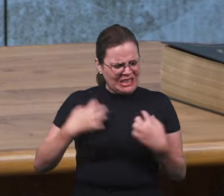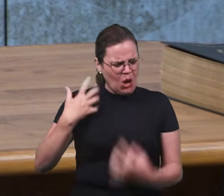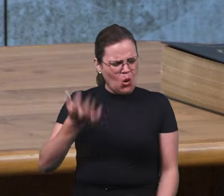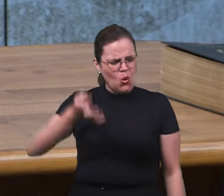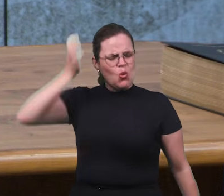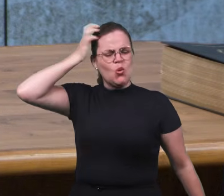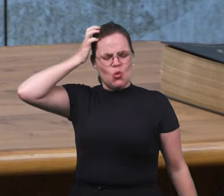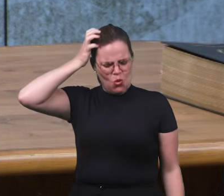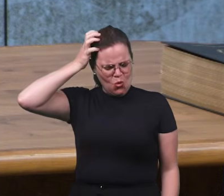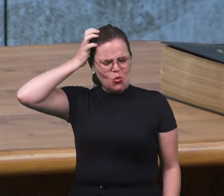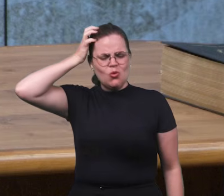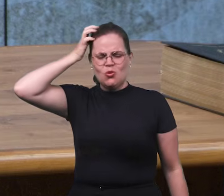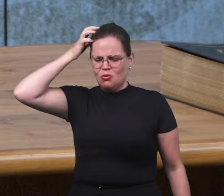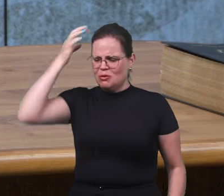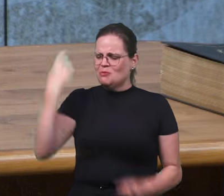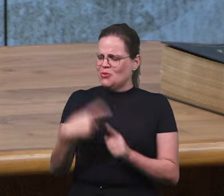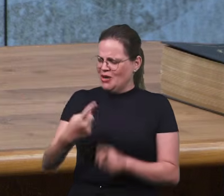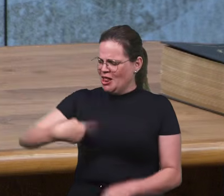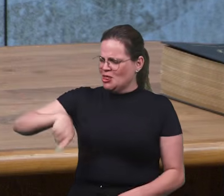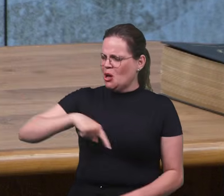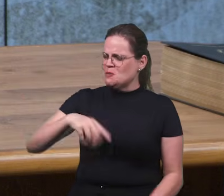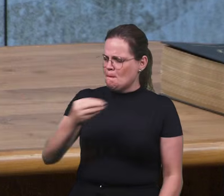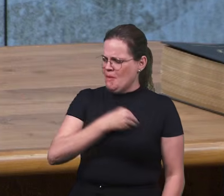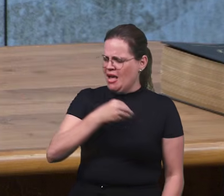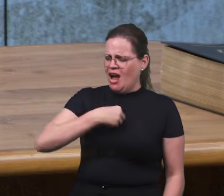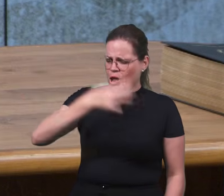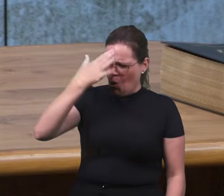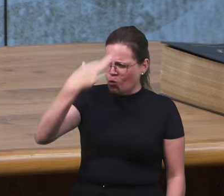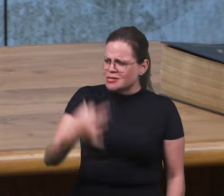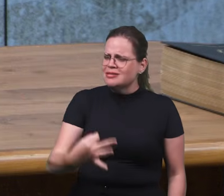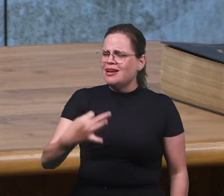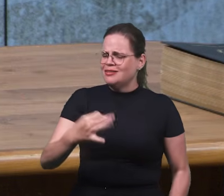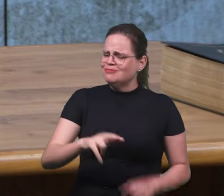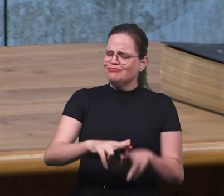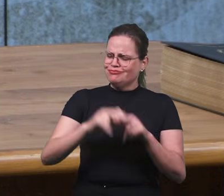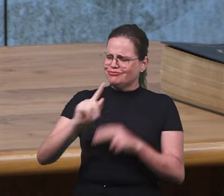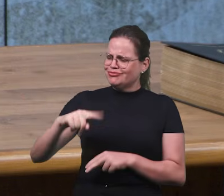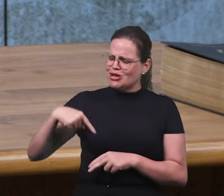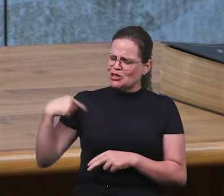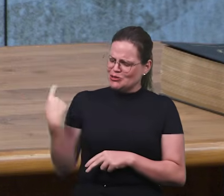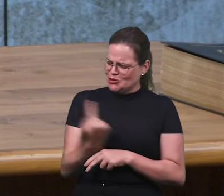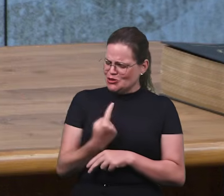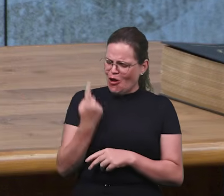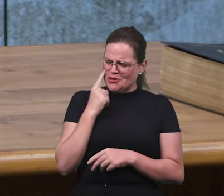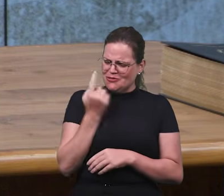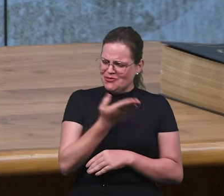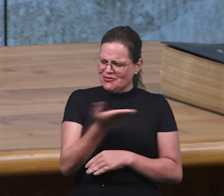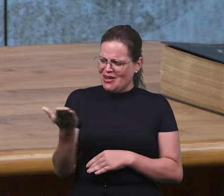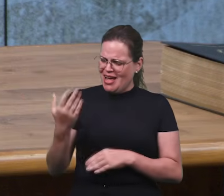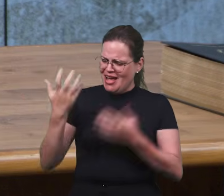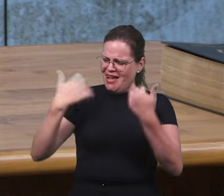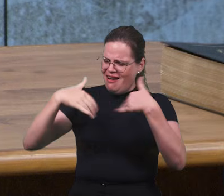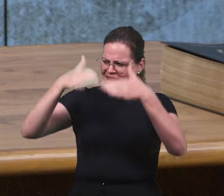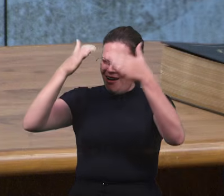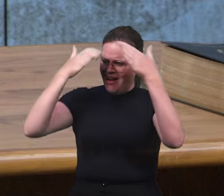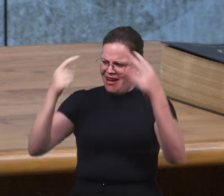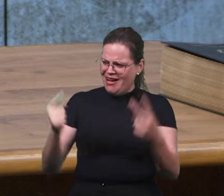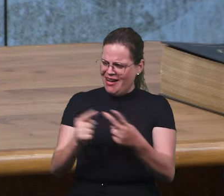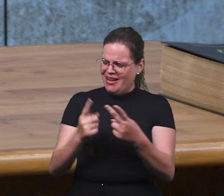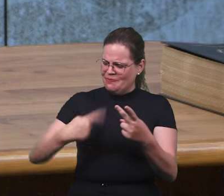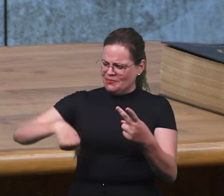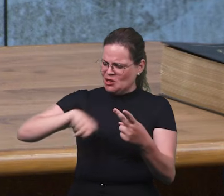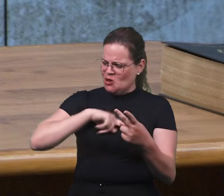e por causa das nossas iniquidades fomos entregues nós, os nossos reis e os